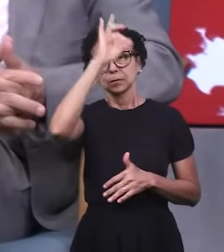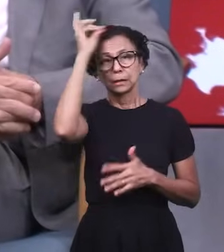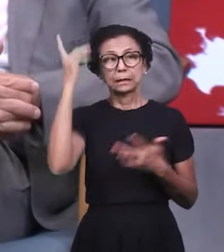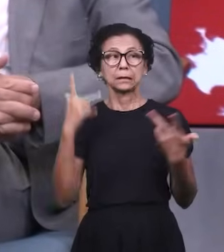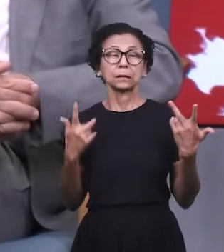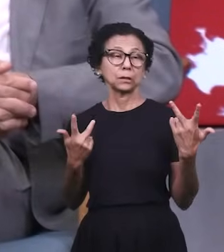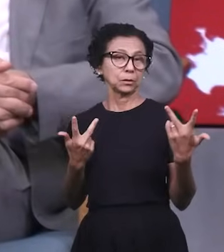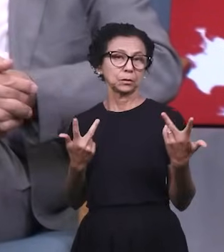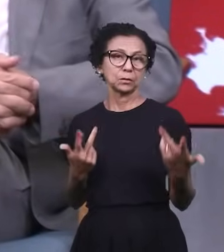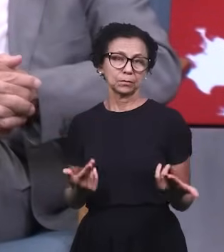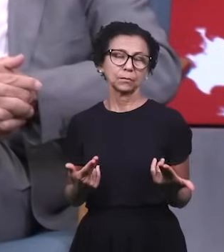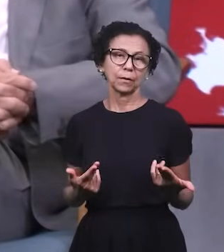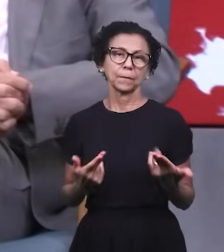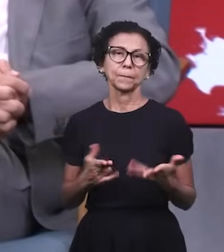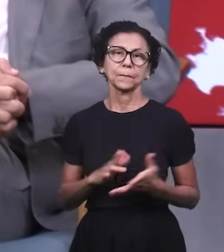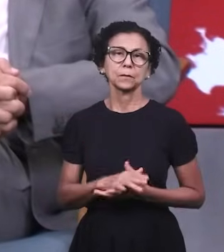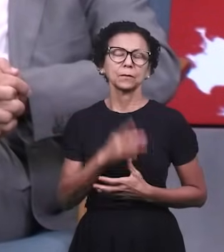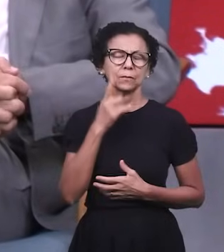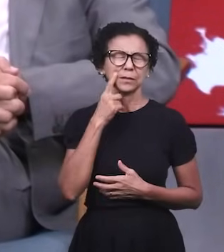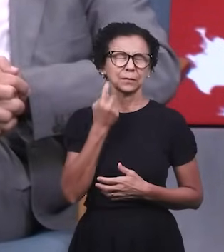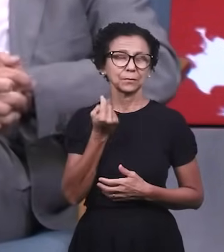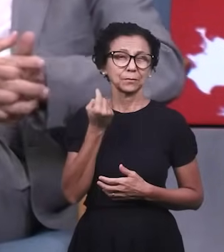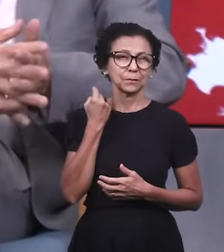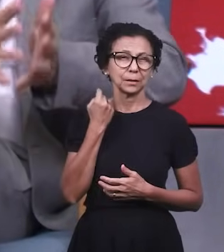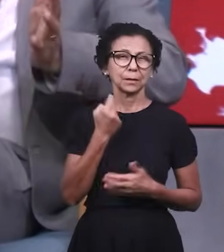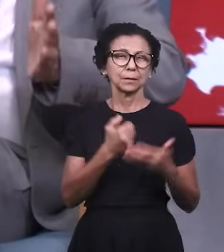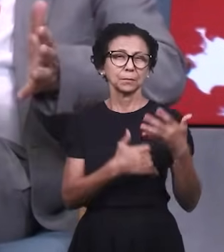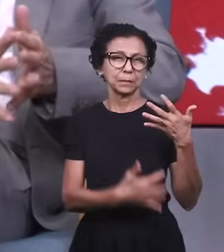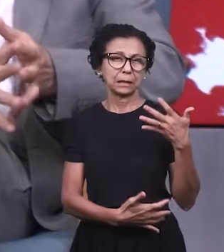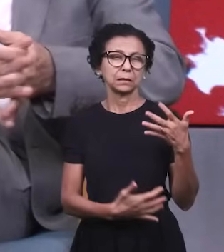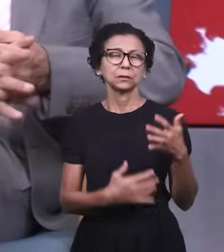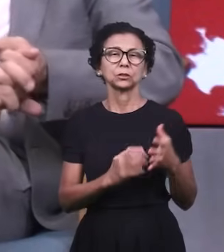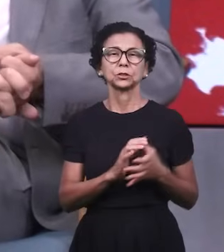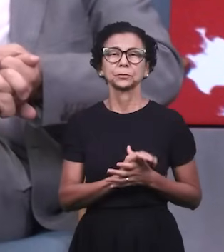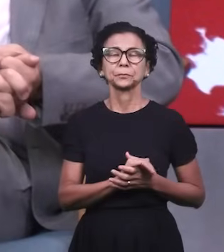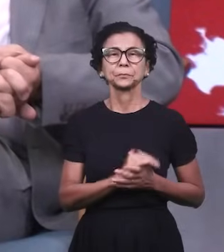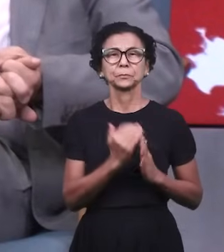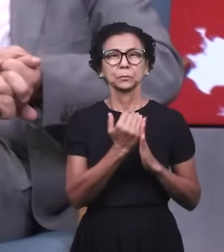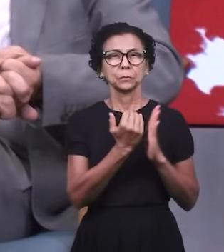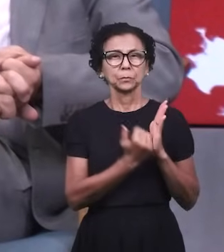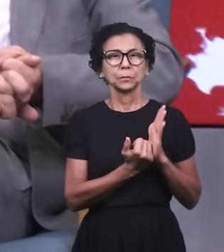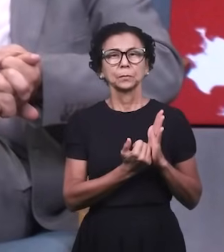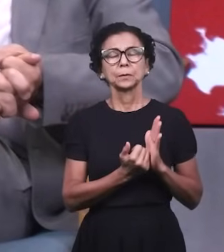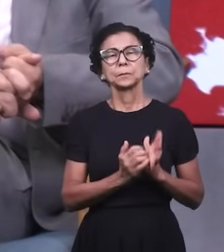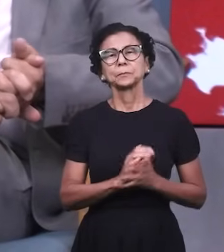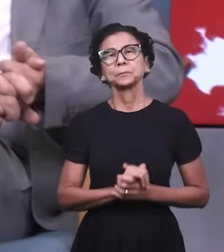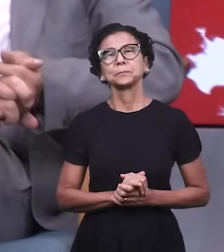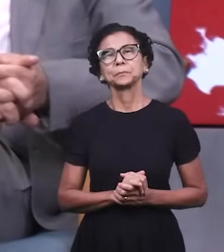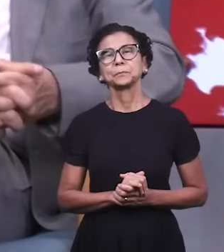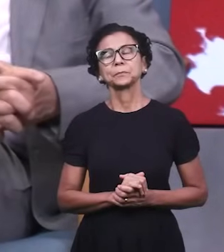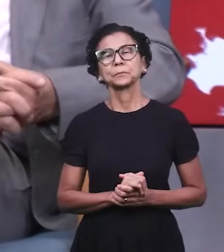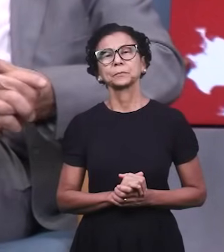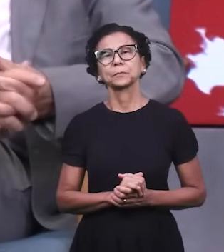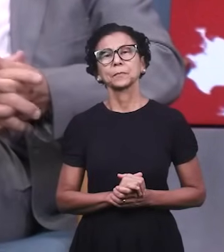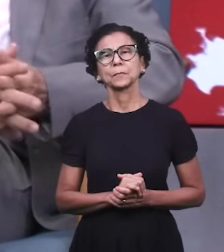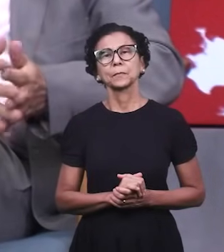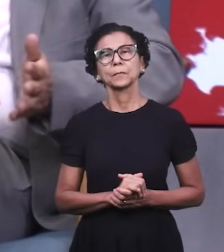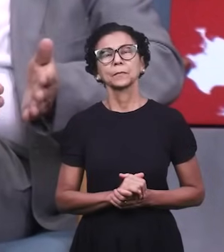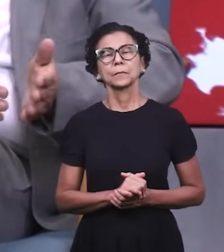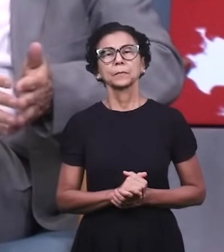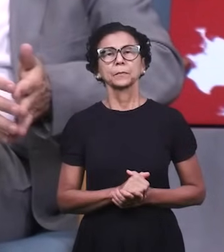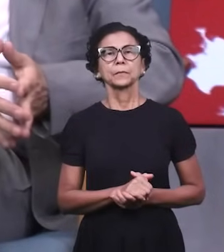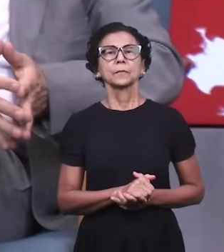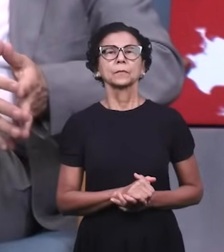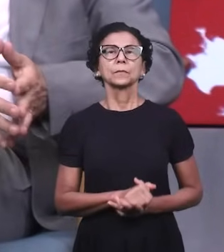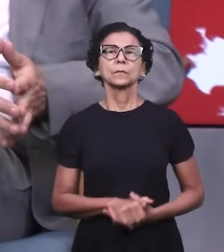assistir os eventos anteriores. E nós começamos a falar agora,